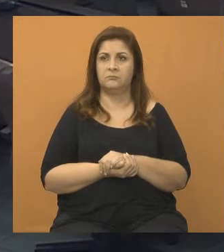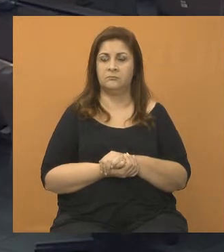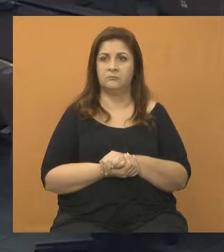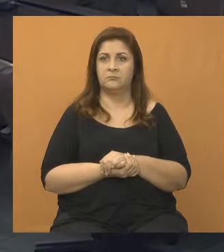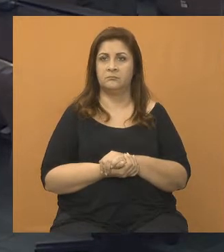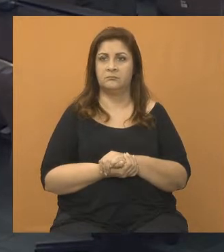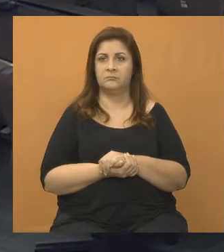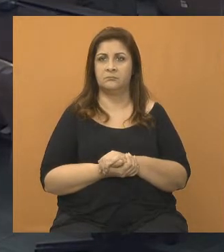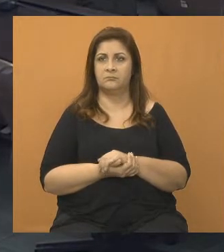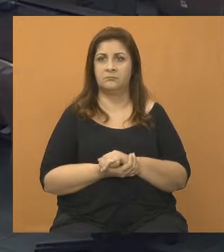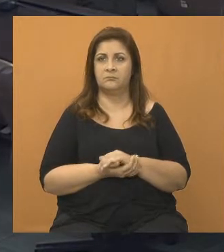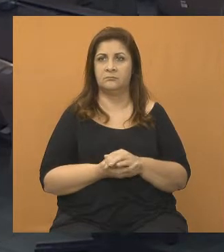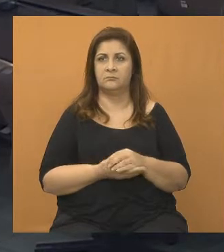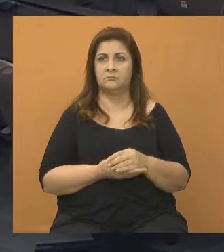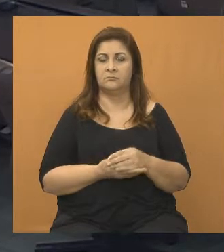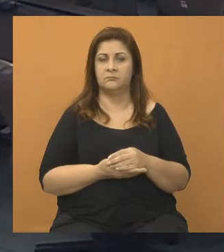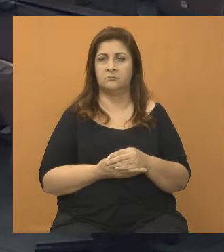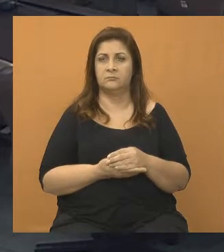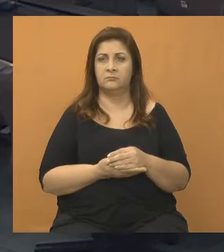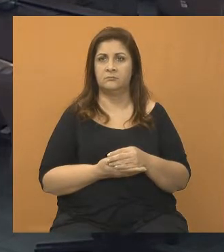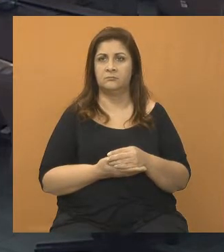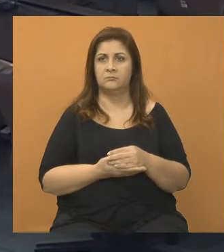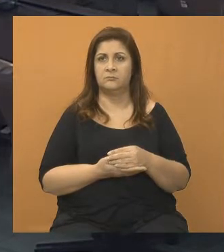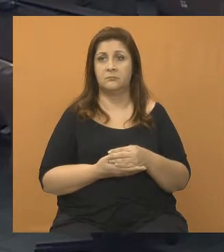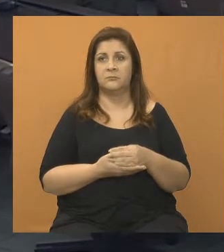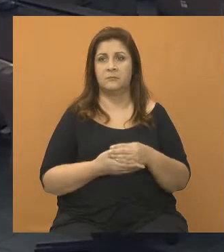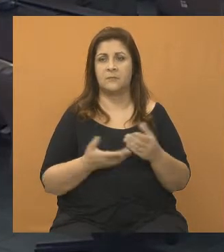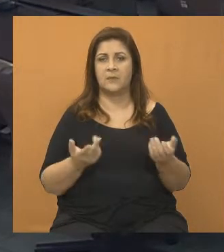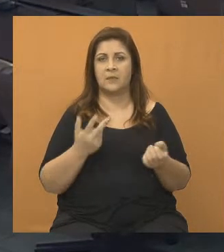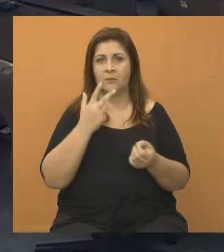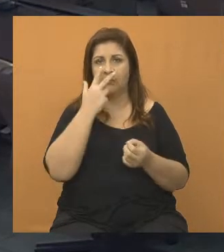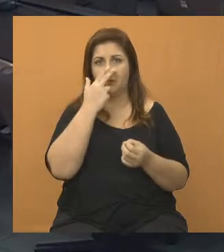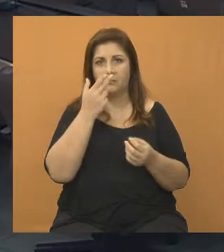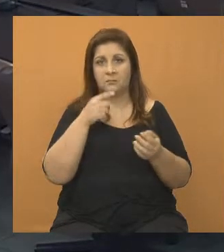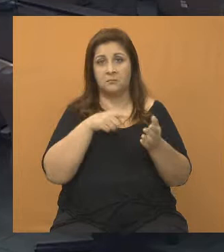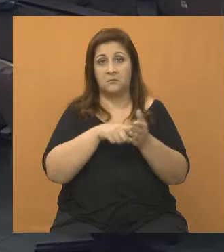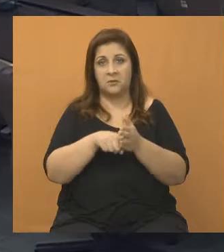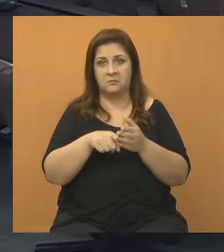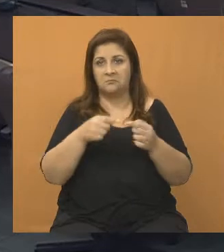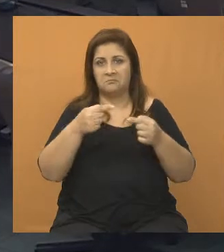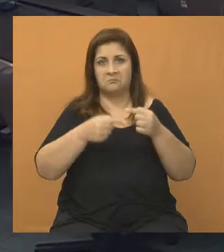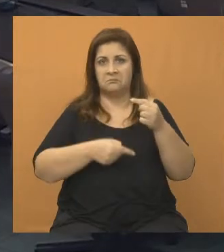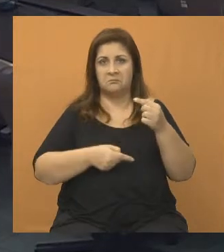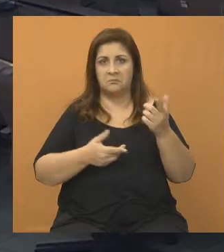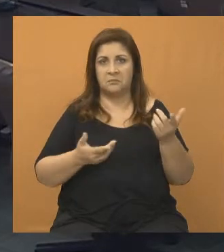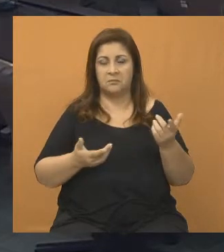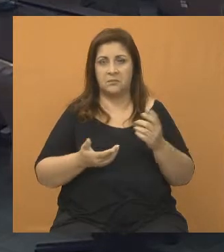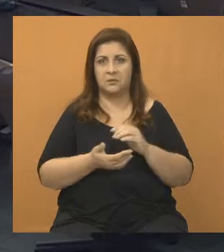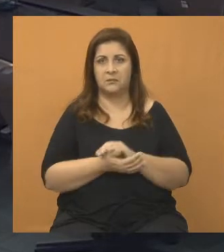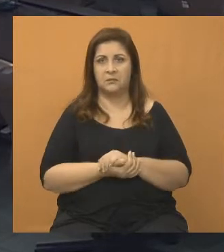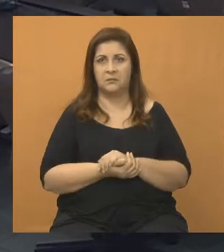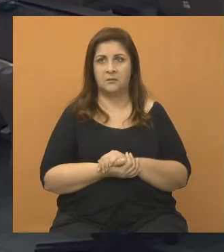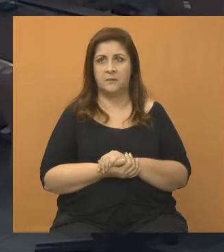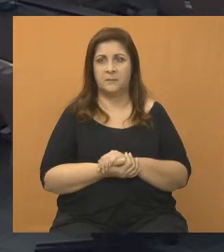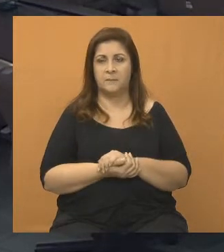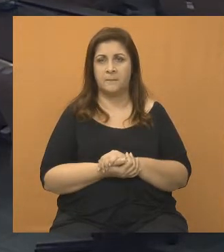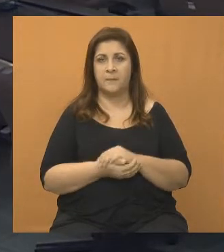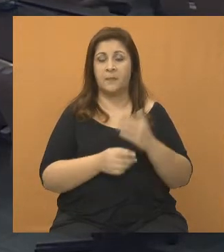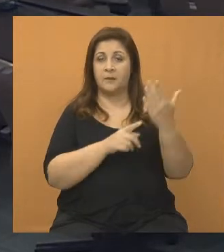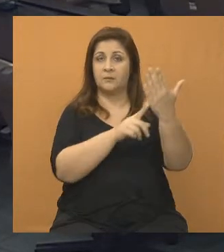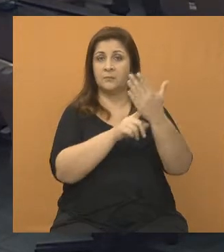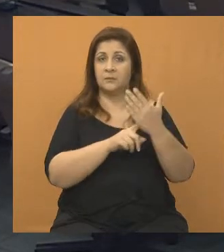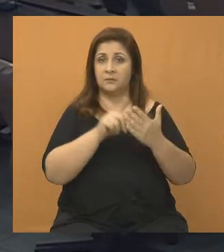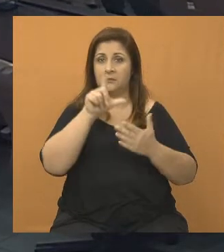Bom, eu já considero uma pergunta inadequada pro evento aqui, né? Acho que nós estamos diante de uma apresentação